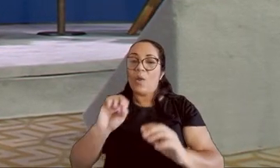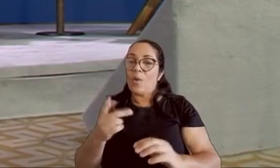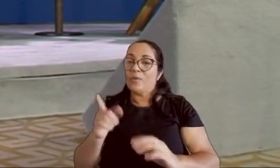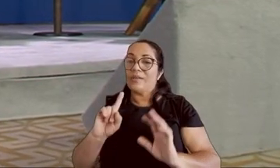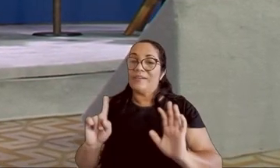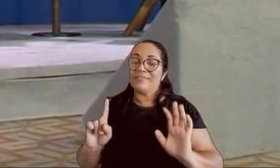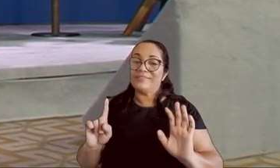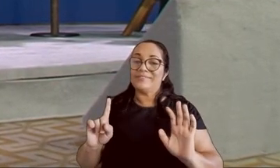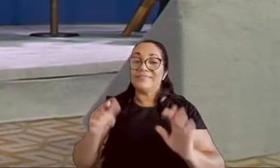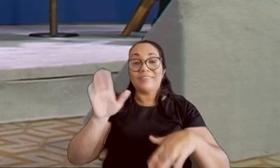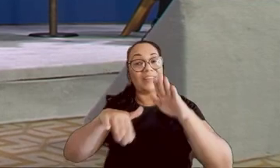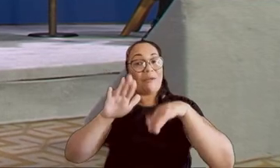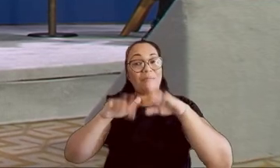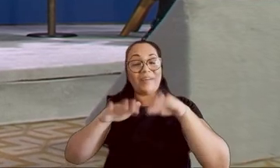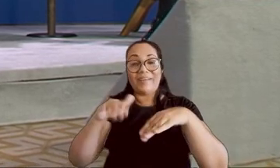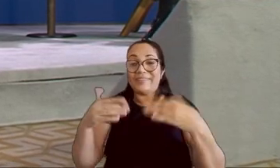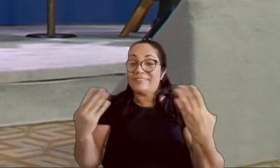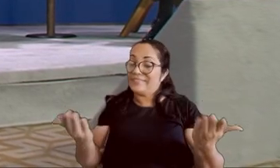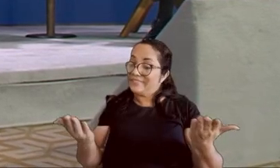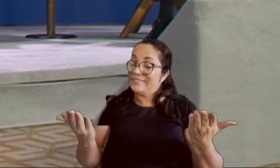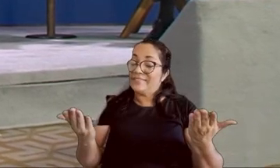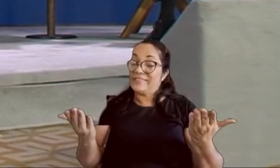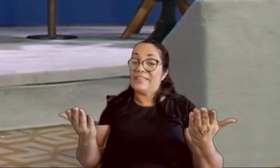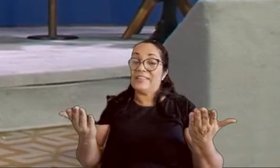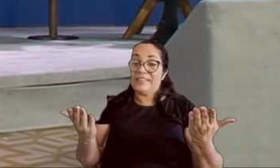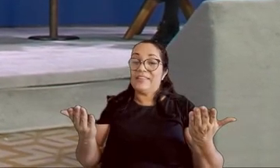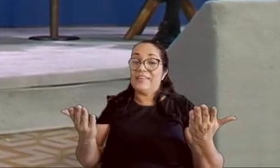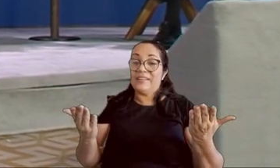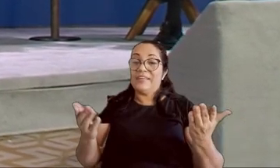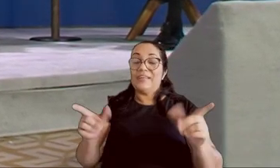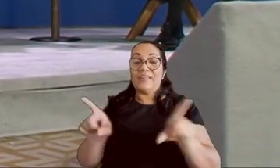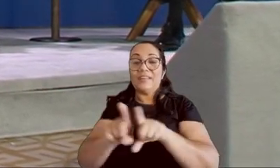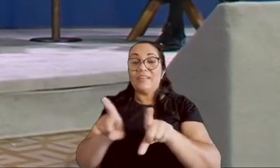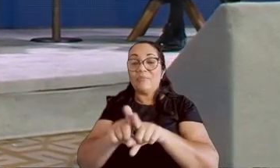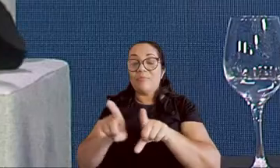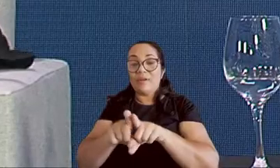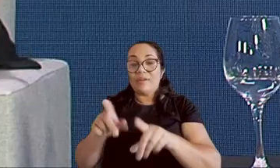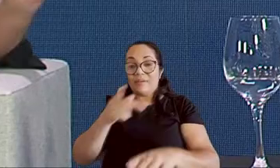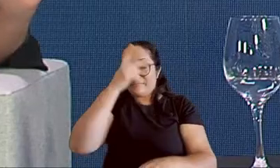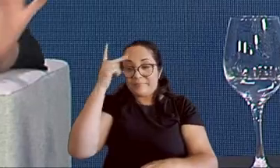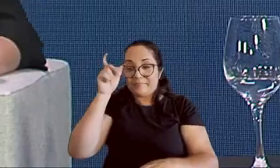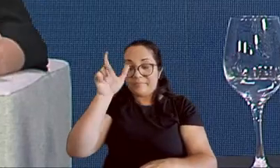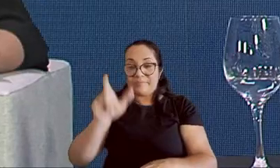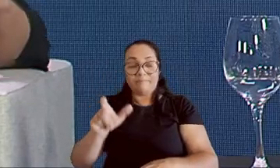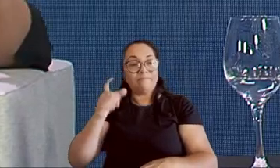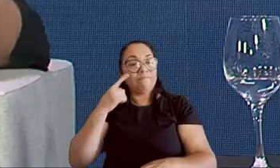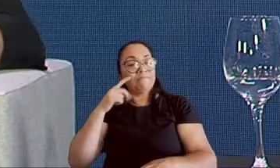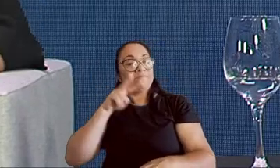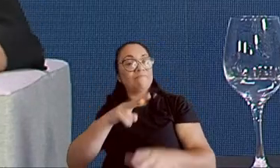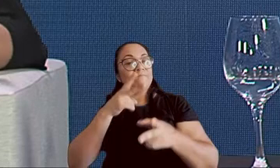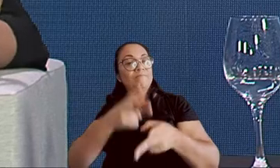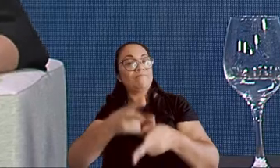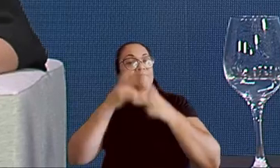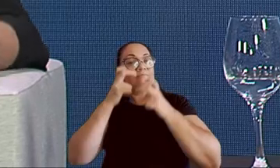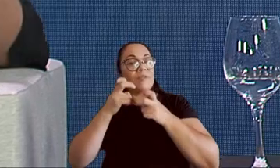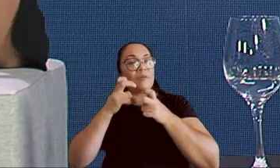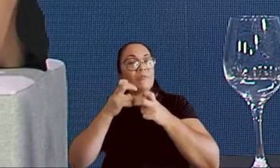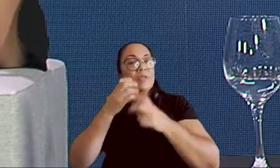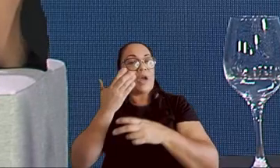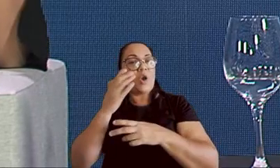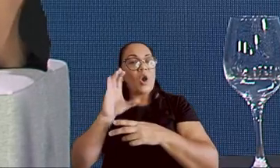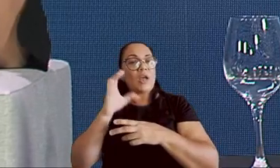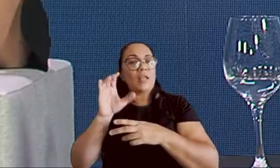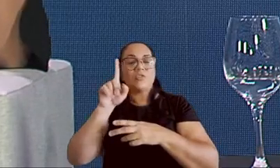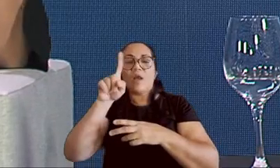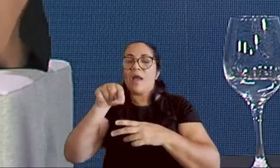do contrário é uma questão de enxergar ou não o preço do ativo é o preço do mercado né então só acho